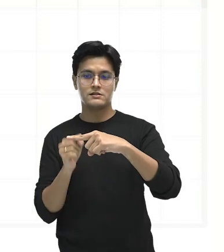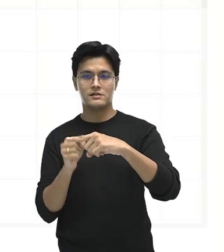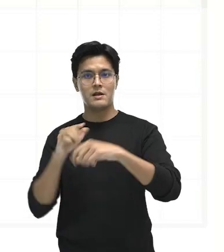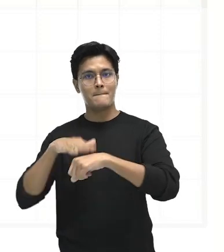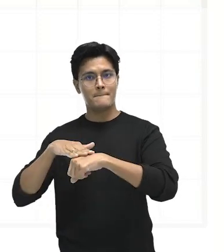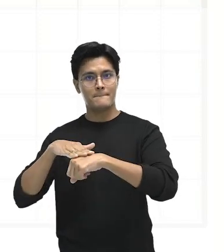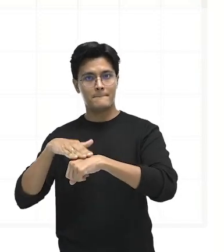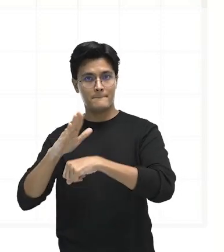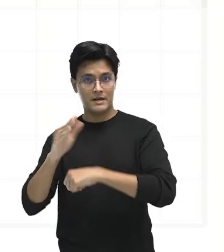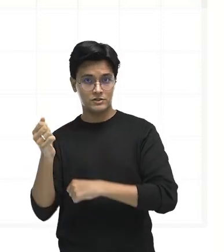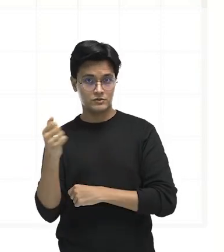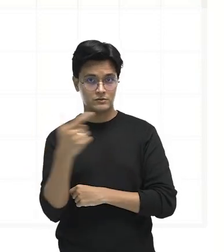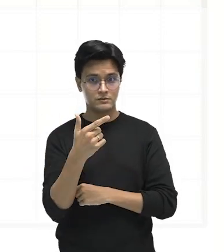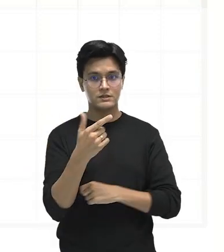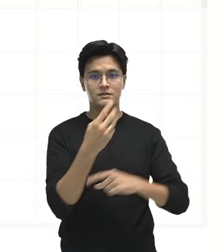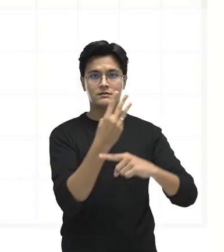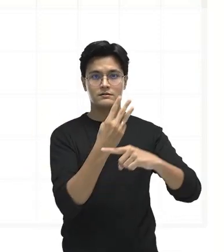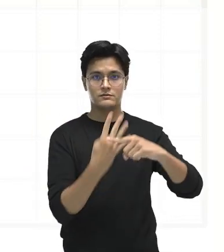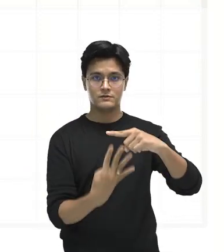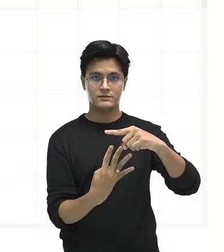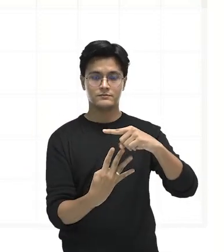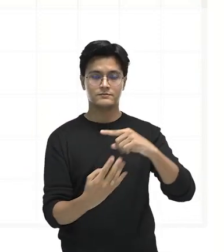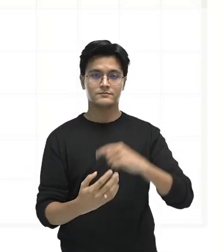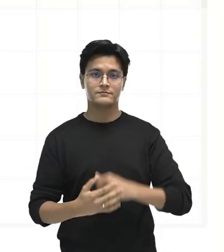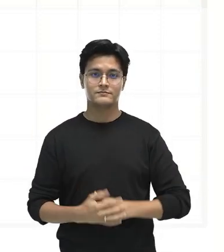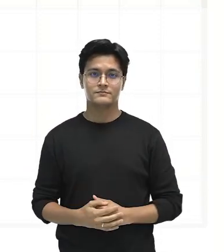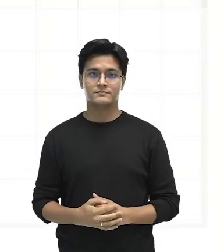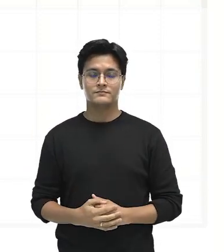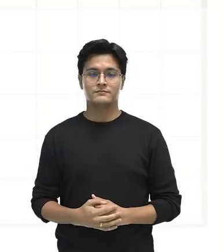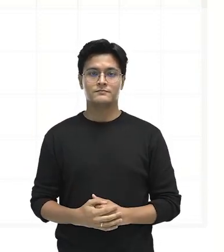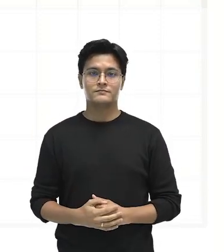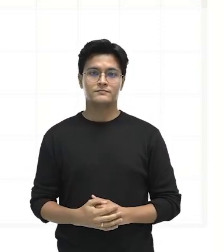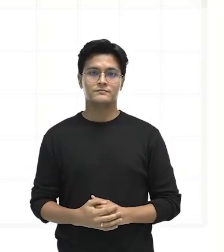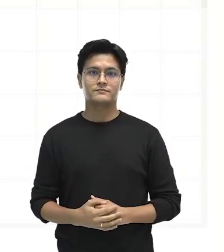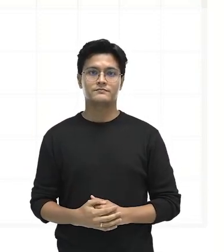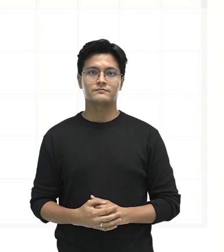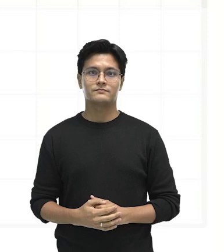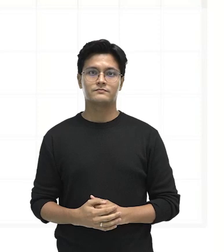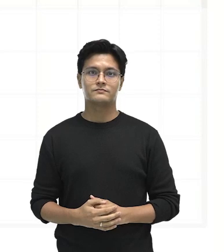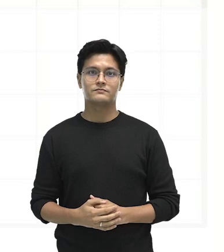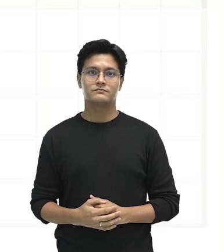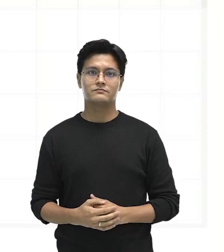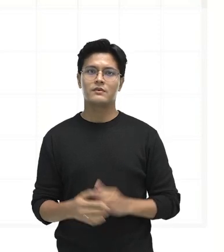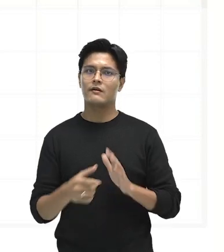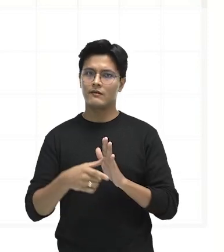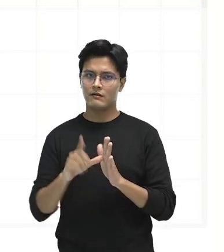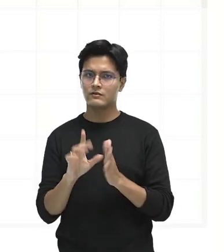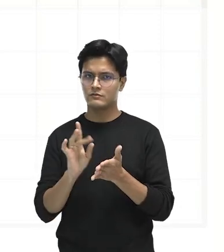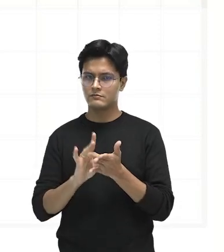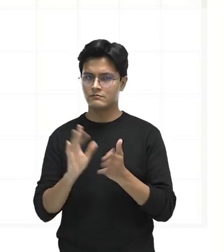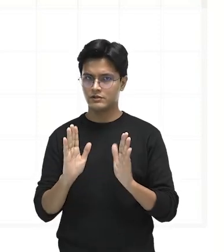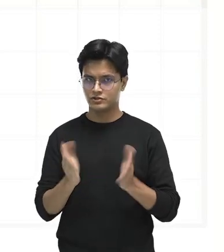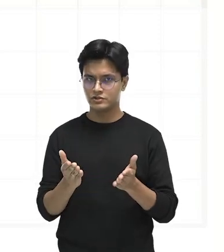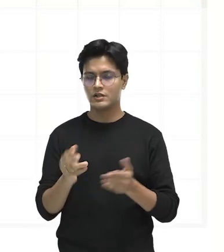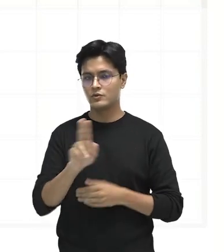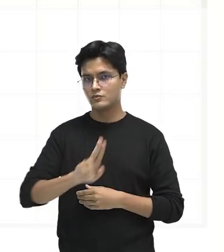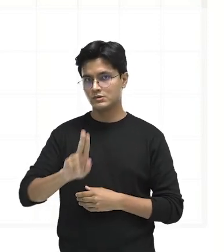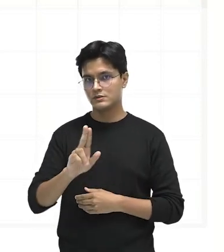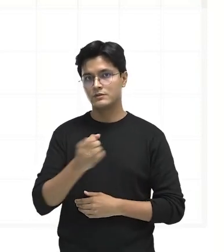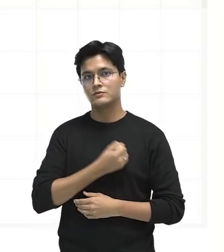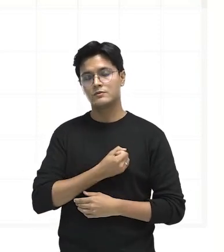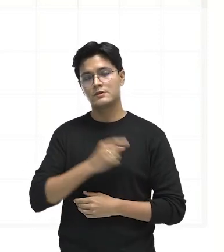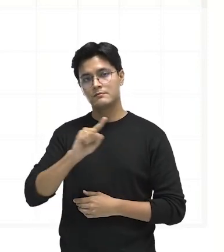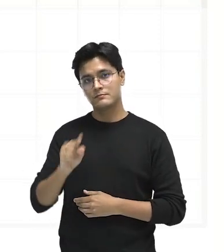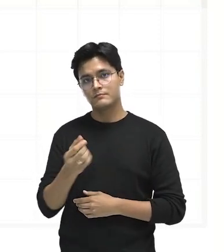que 3 sobre 4, né? Nós já tínhamos confirmado isso através dos números decimais, que nós vimos aqui